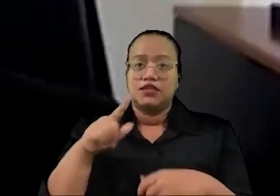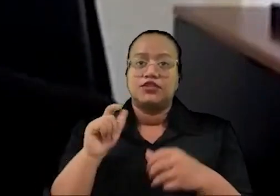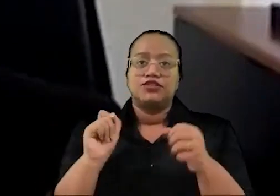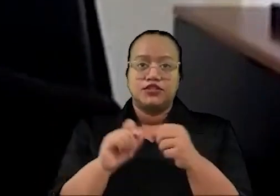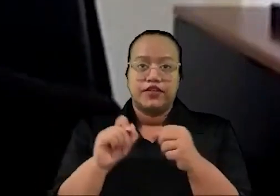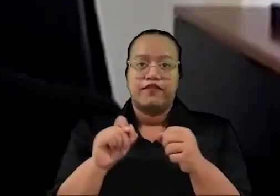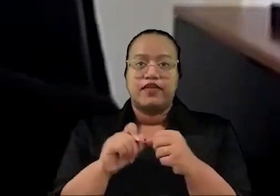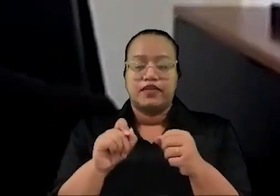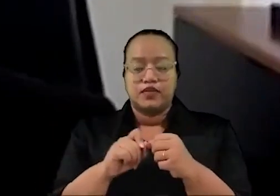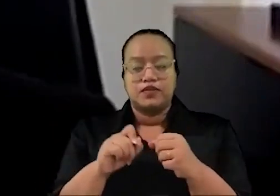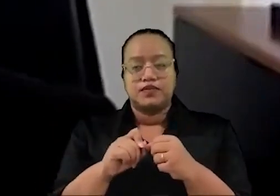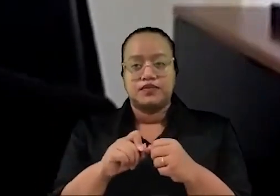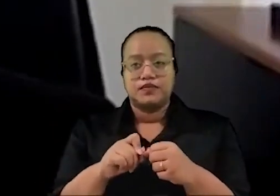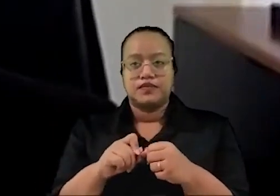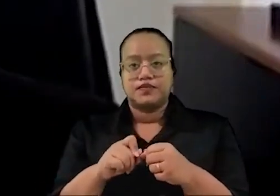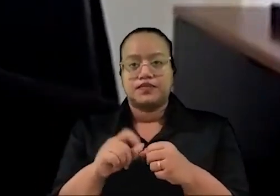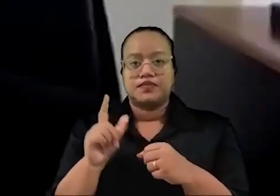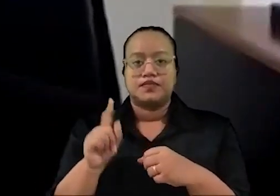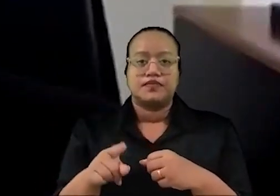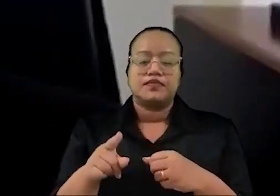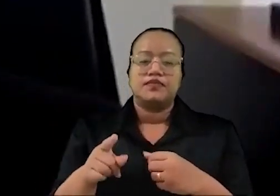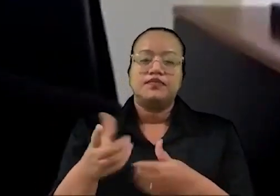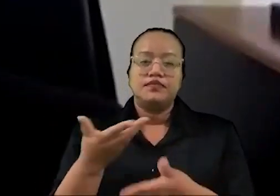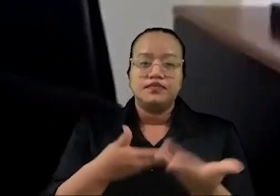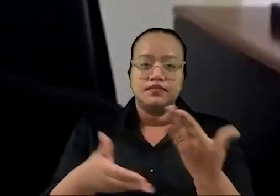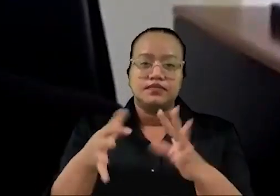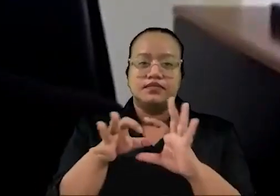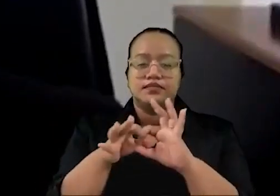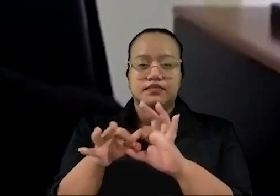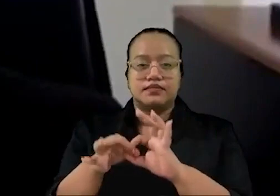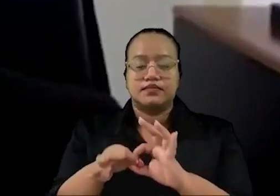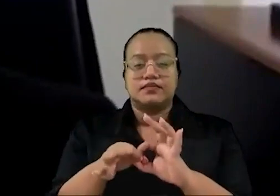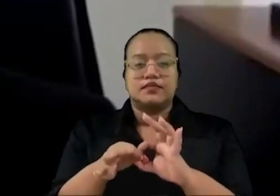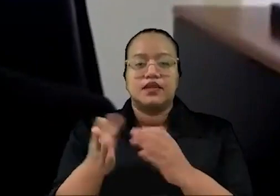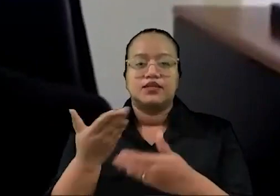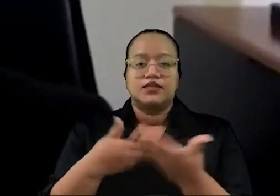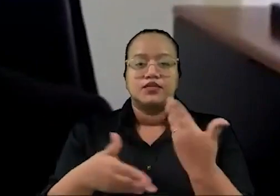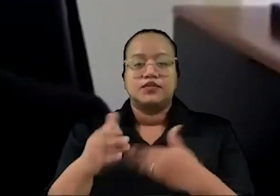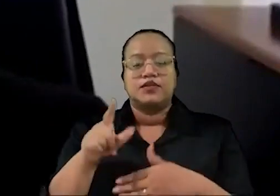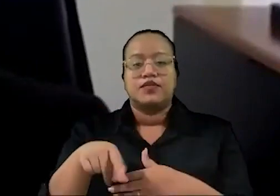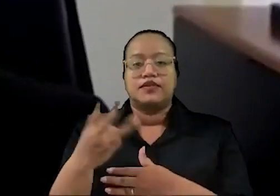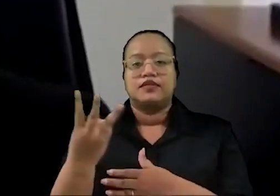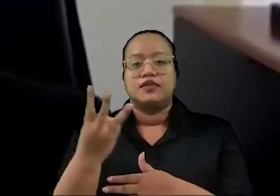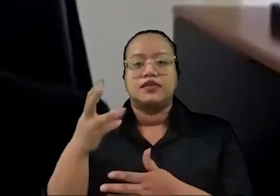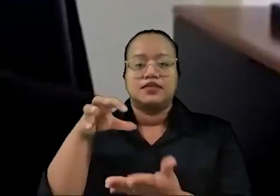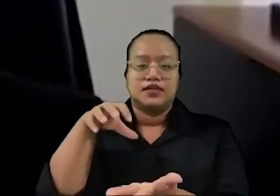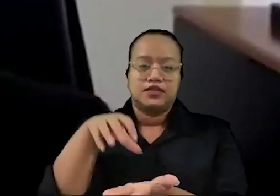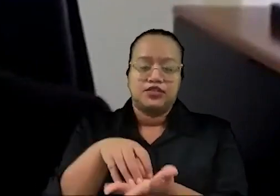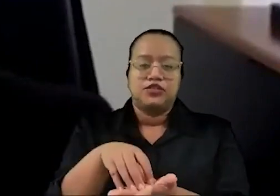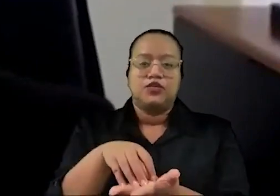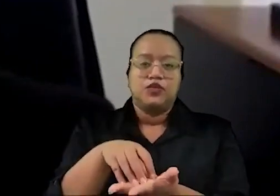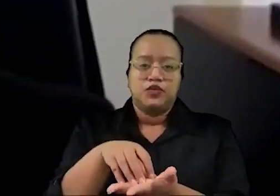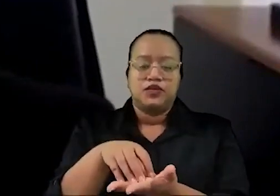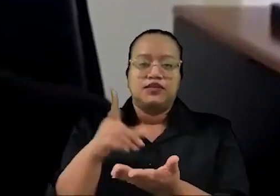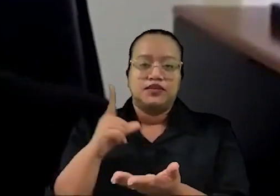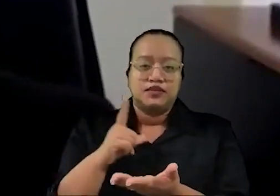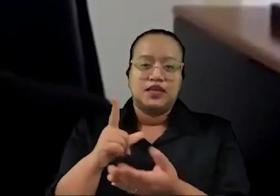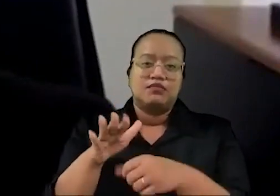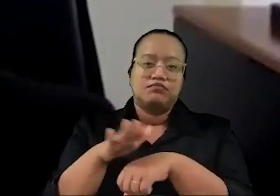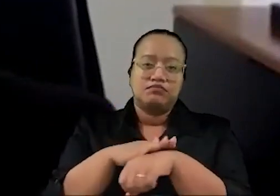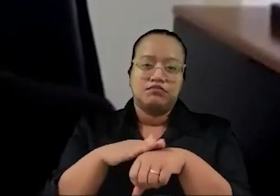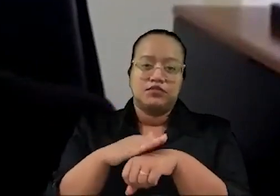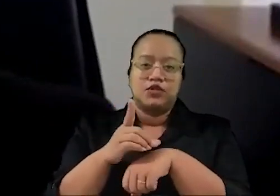os nossos laços de cooperação, sobretudo com a terceira região. A gente tem conversado muito com o doutor Caio e também com o